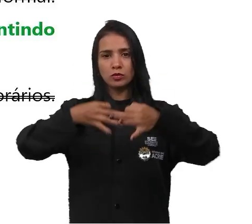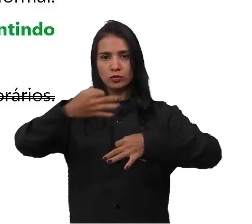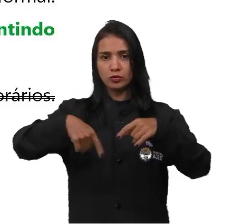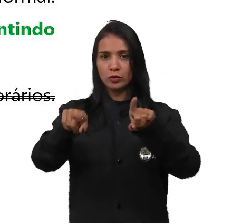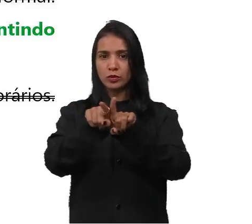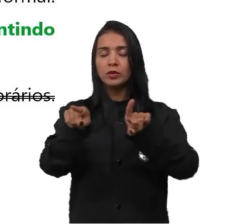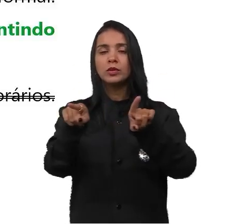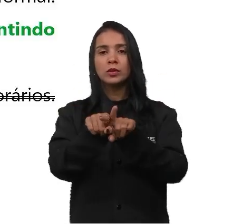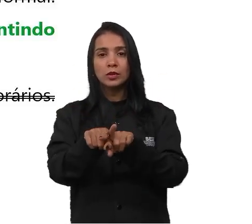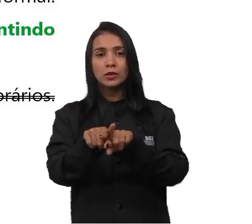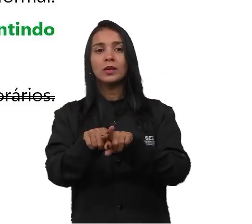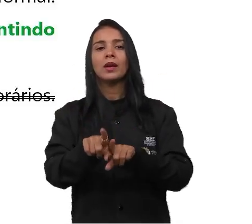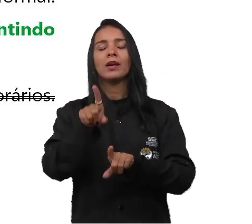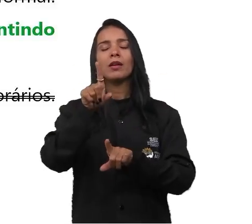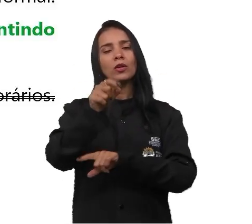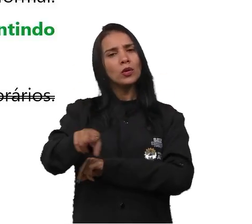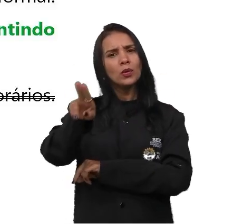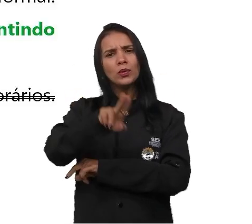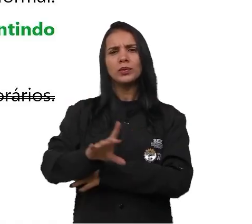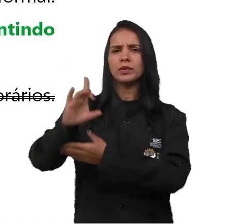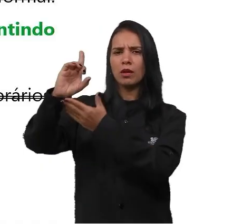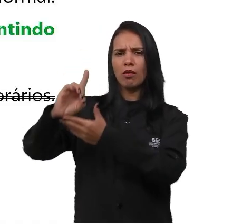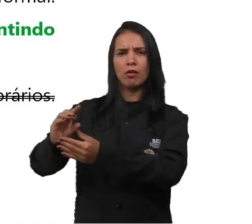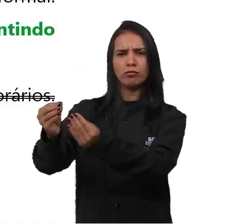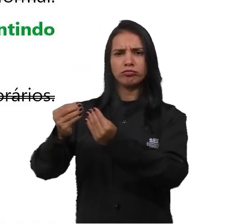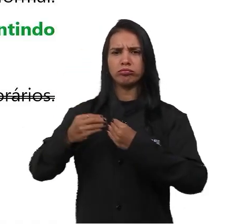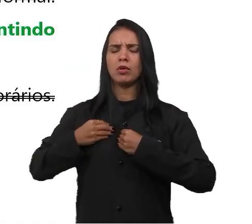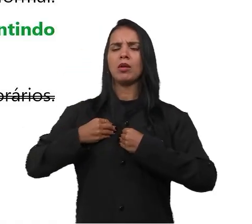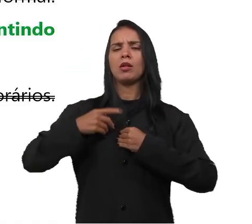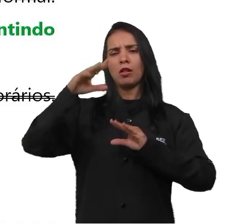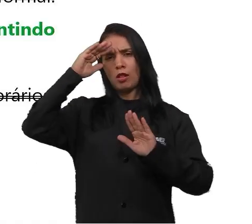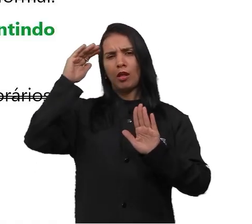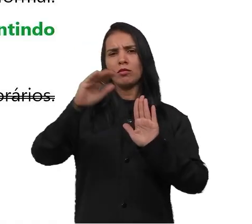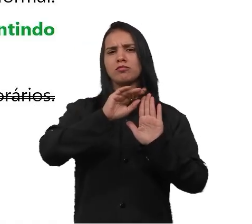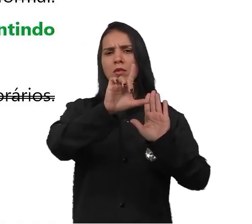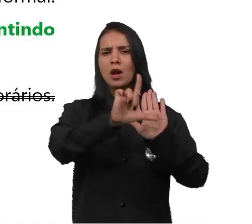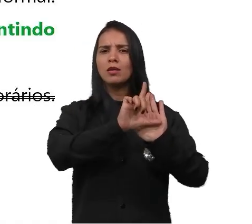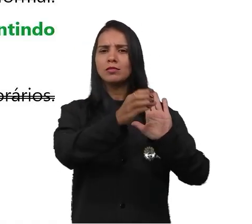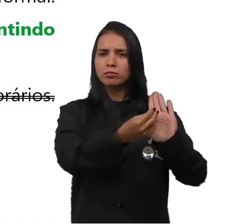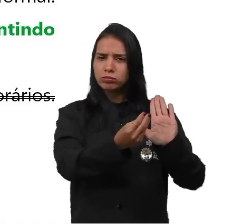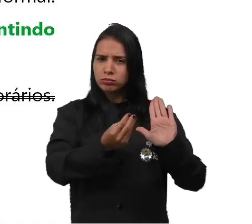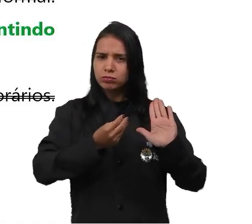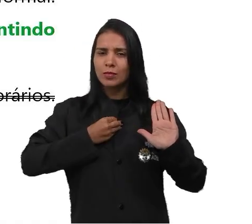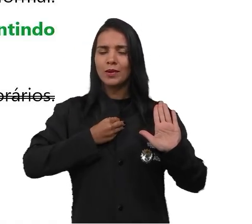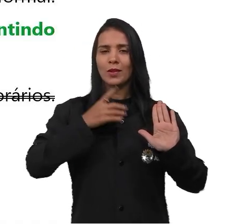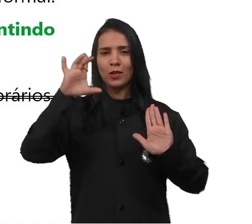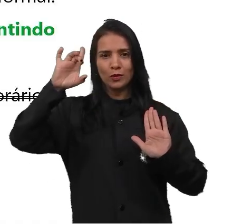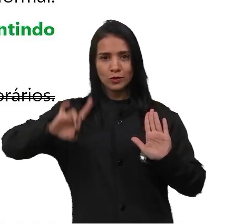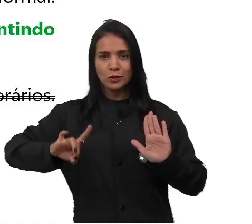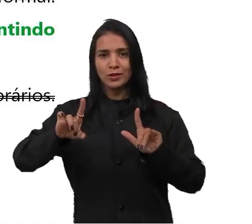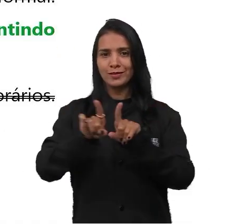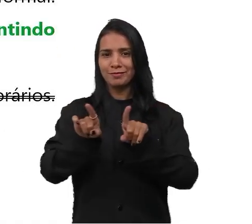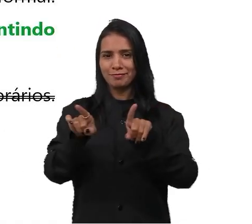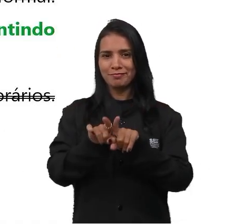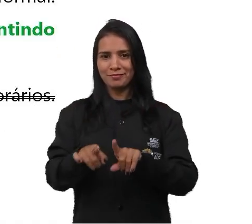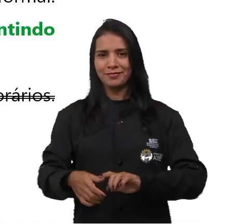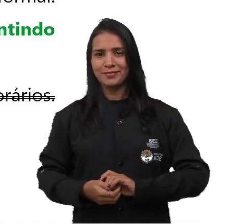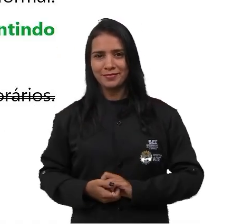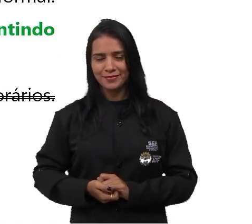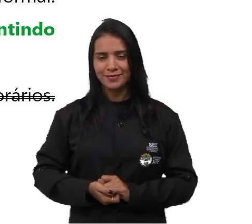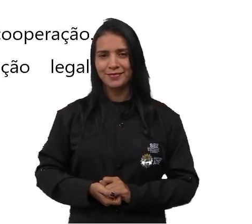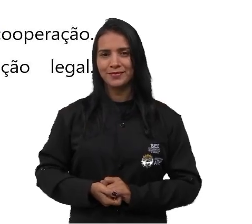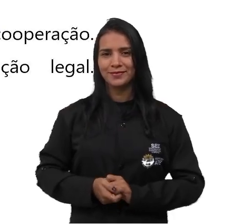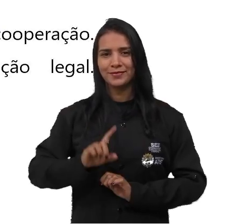obviamente, usufruindo de todos os benefícios que a legislação garante a ele. Vamos para a nossa próxima